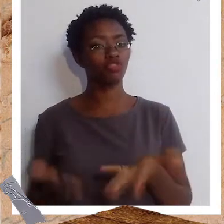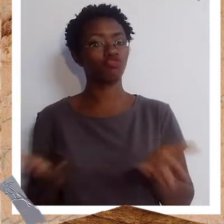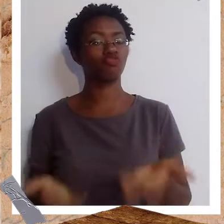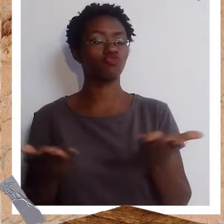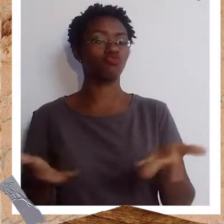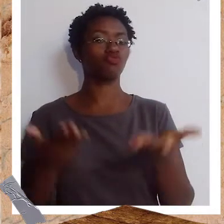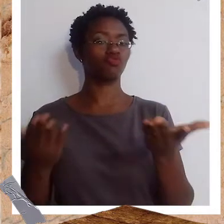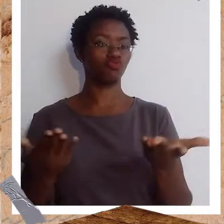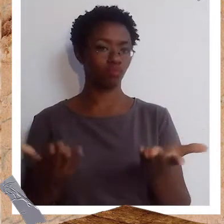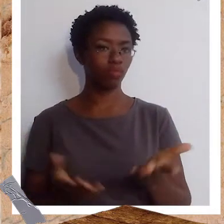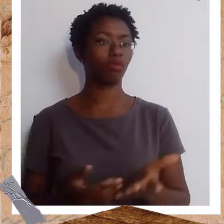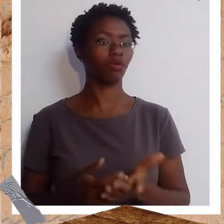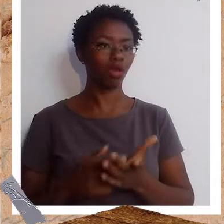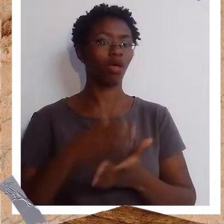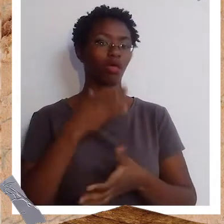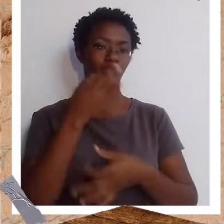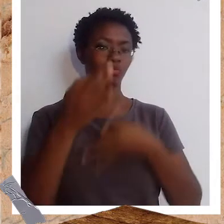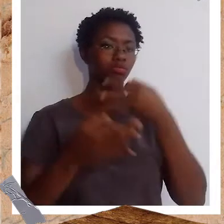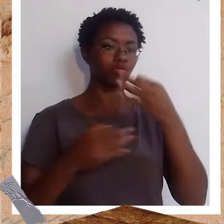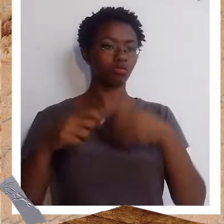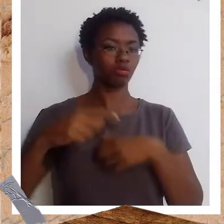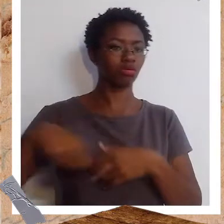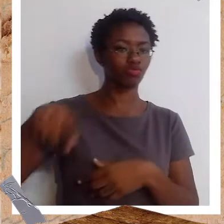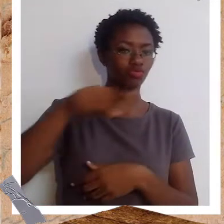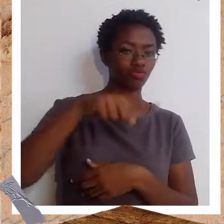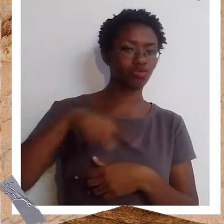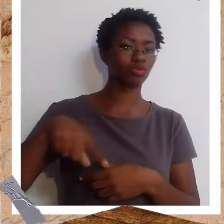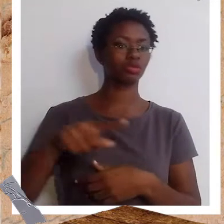né, nos comentários de vocês.